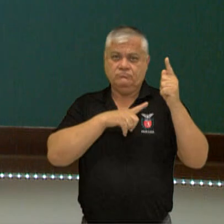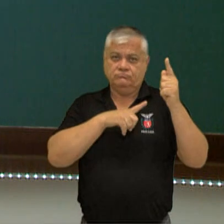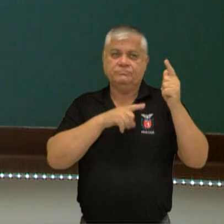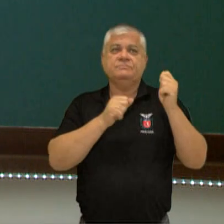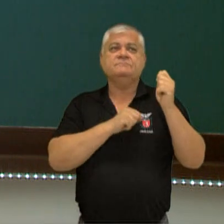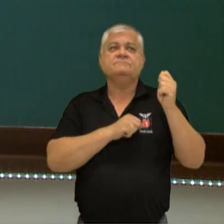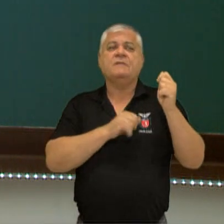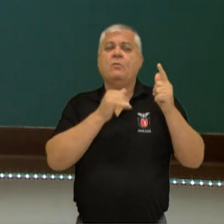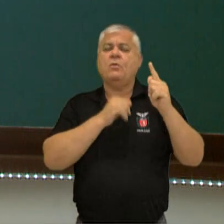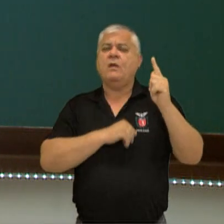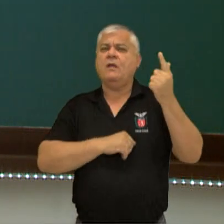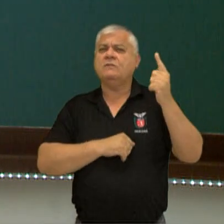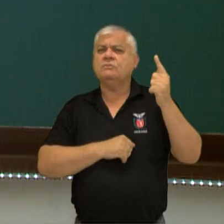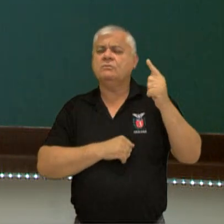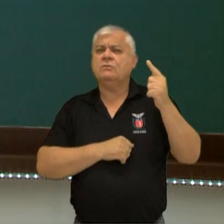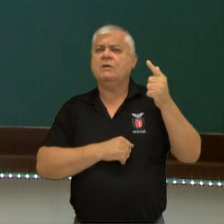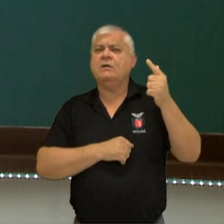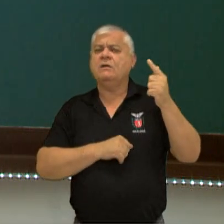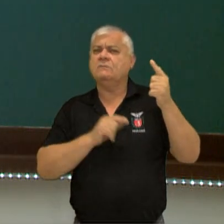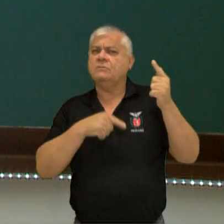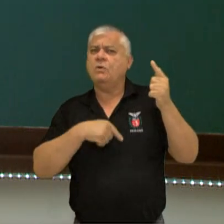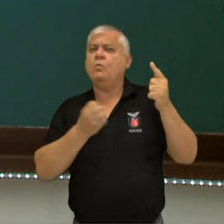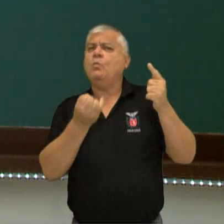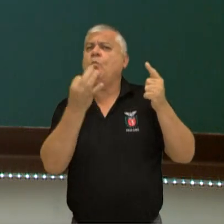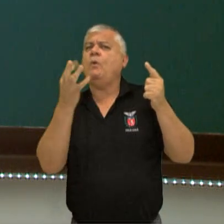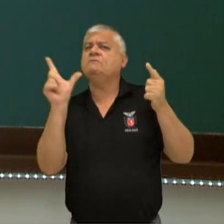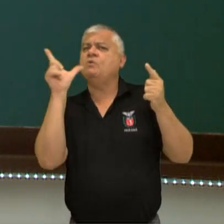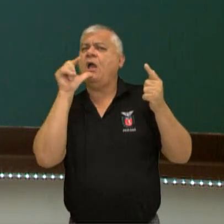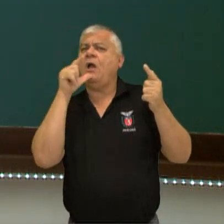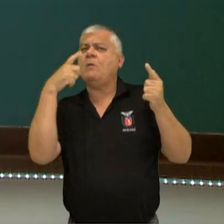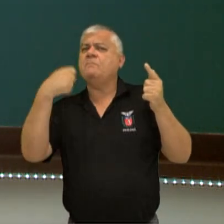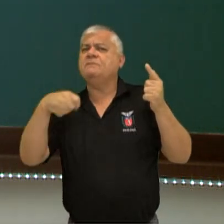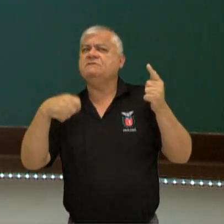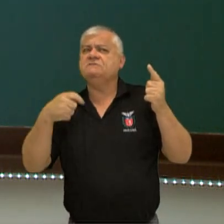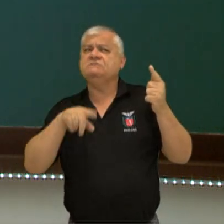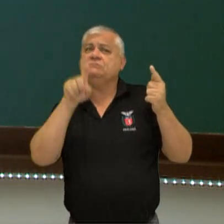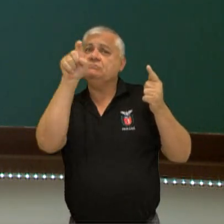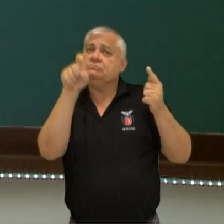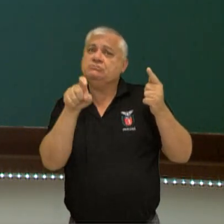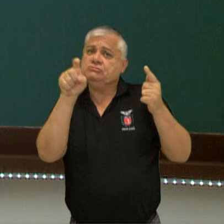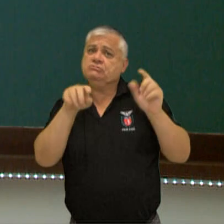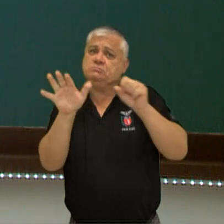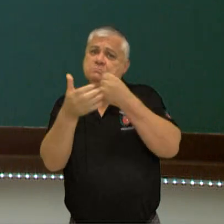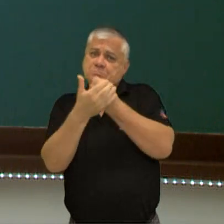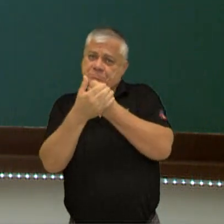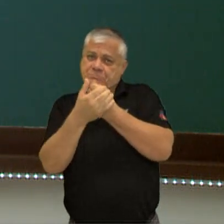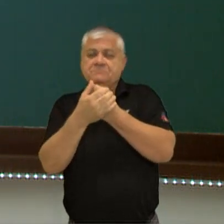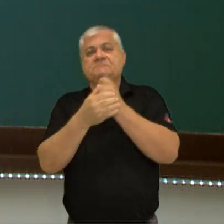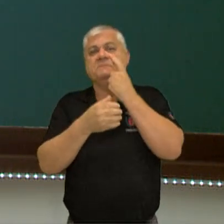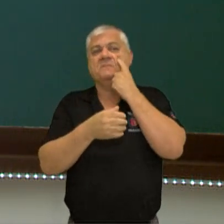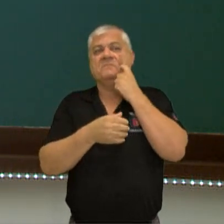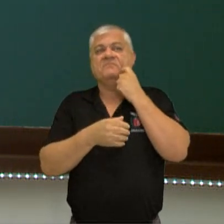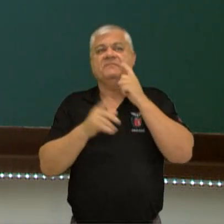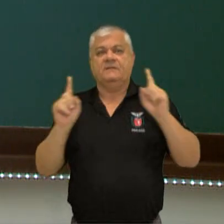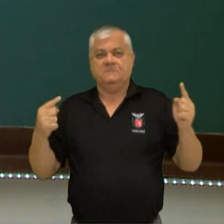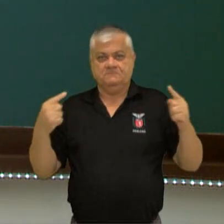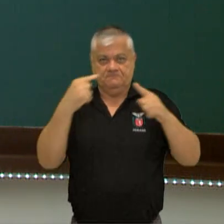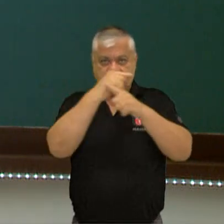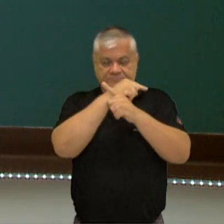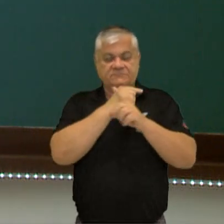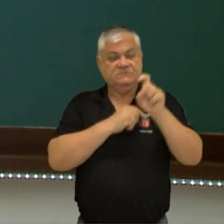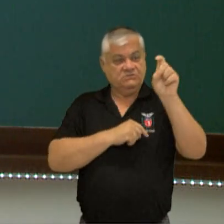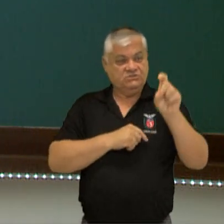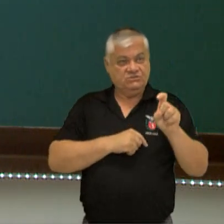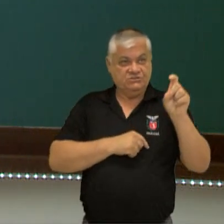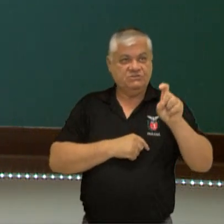informação. Então, quantas ml de água seriam necessárias para solubilizar essas 14 gramas? Faço a minha regrinha de 3